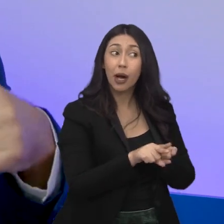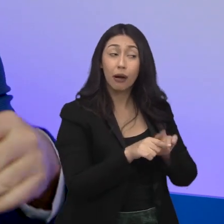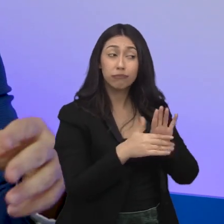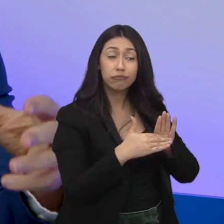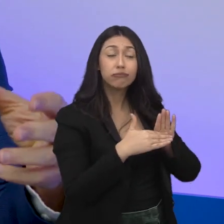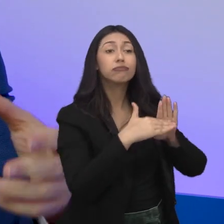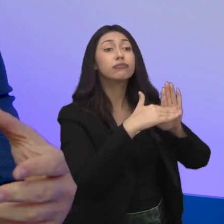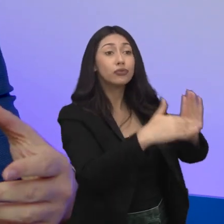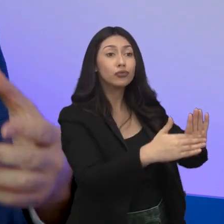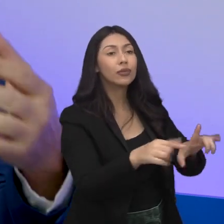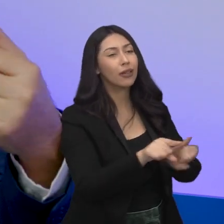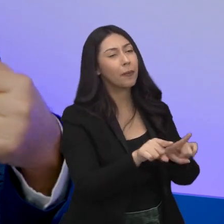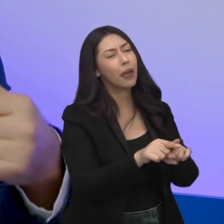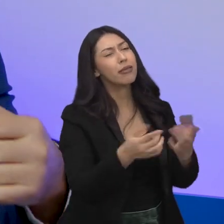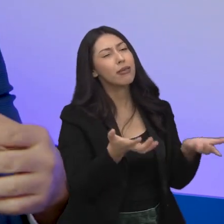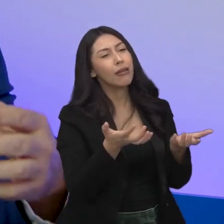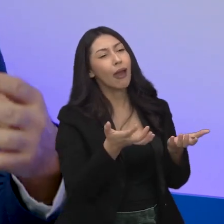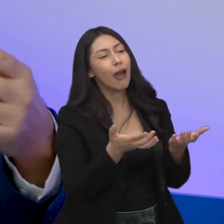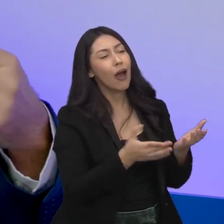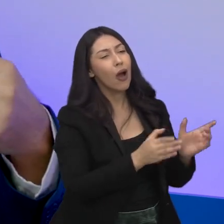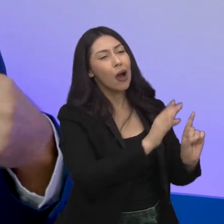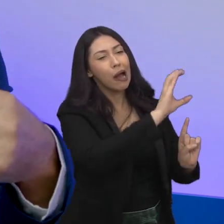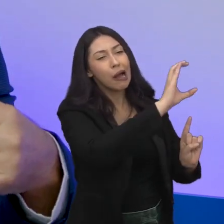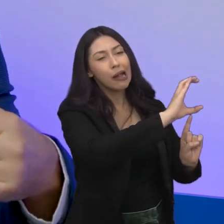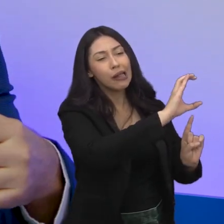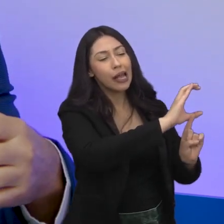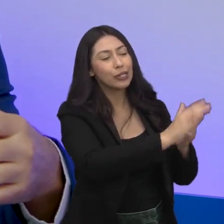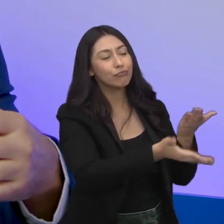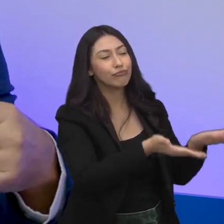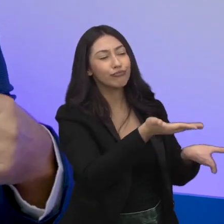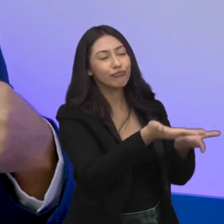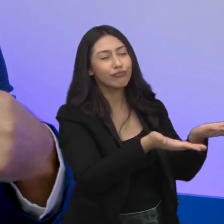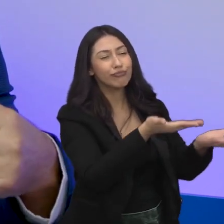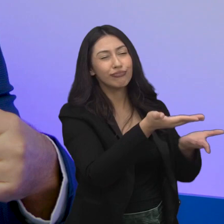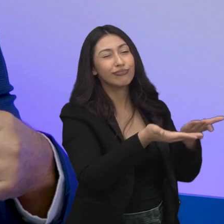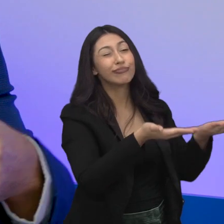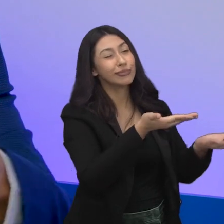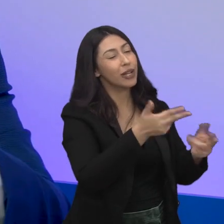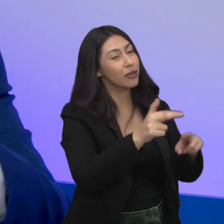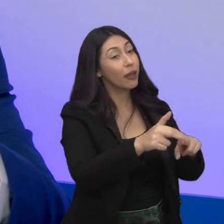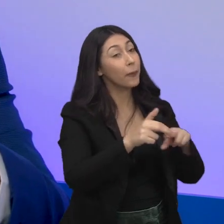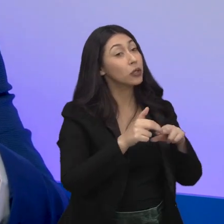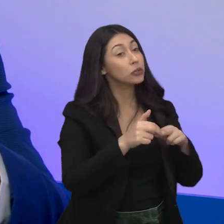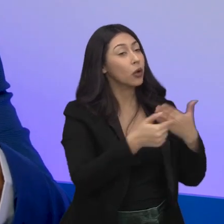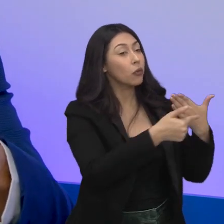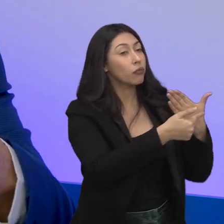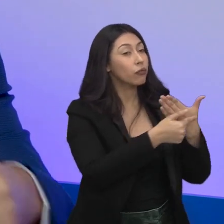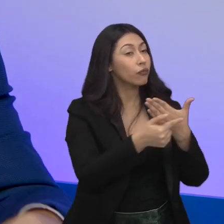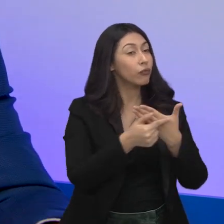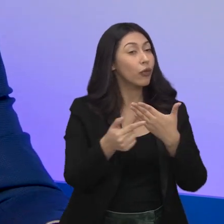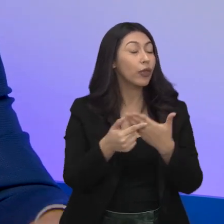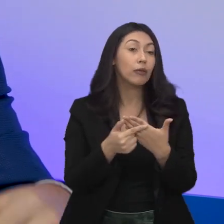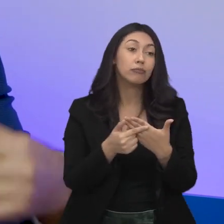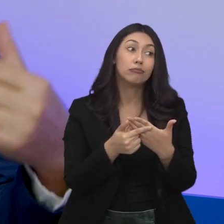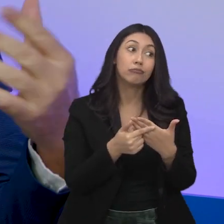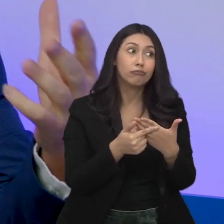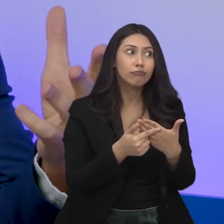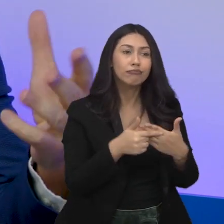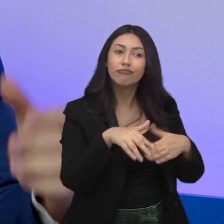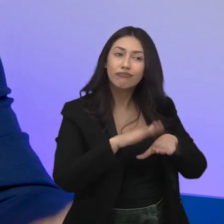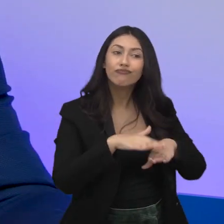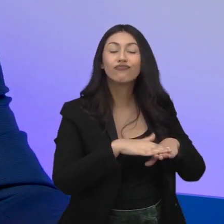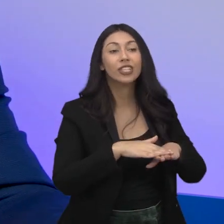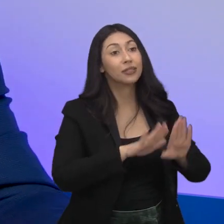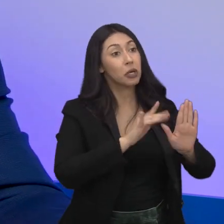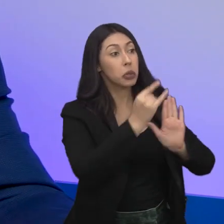acabam absorvendo, e lógico também para agradar o cliente deles, o proprietário do imóvel, acaba desenvolvendo certas atividades que eles nem estão